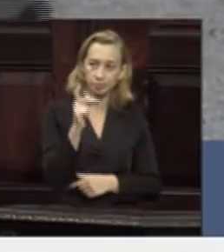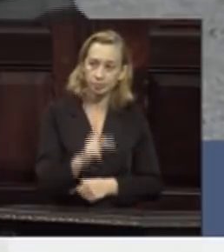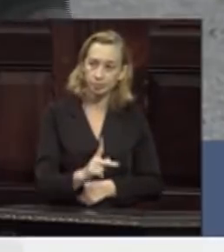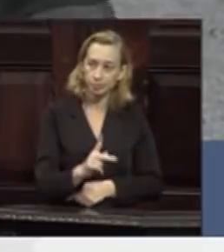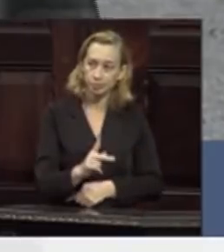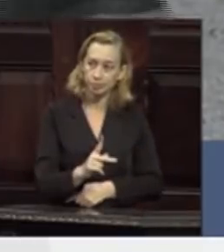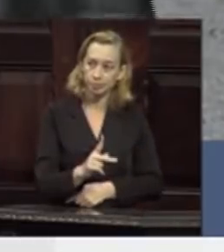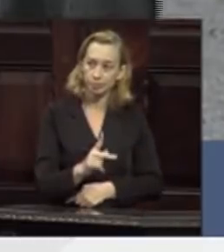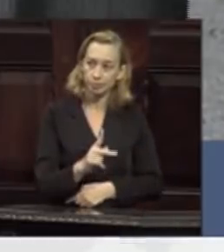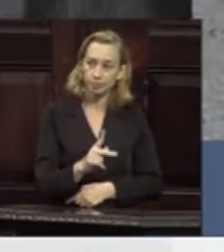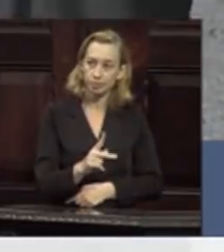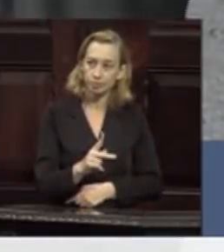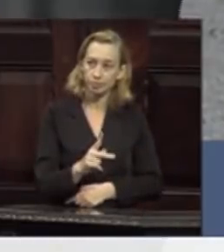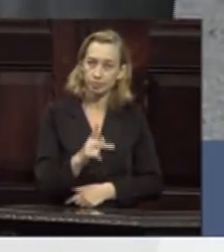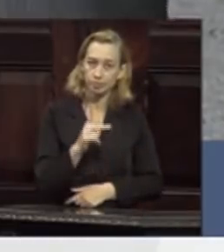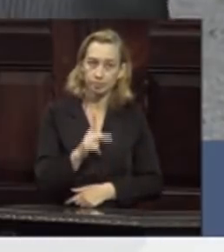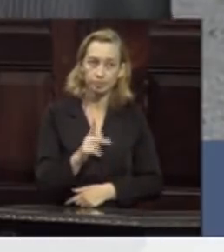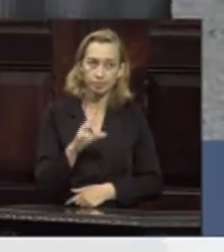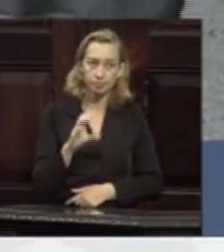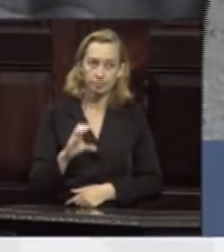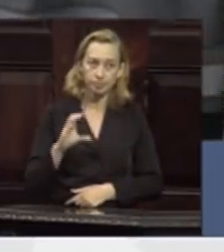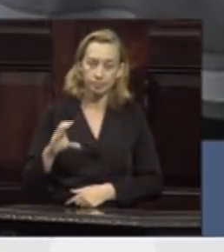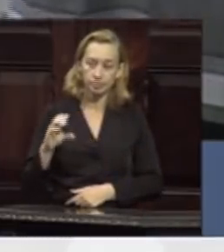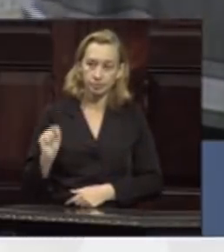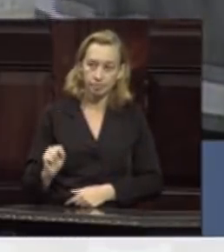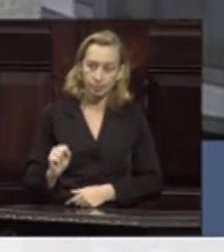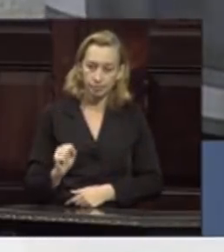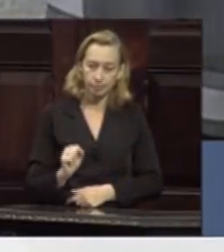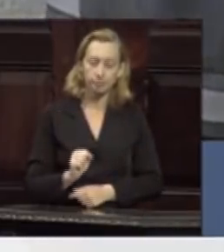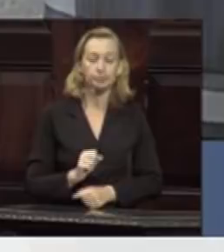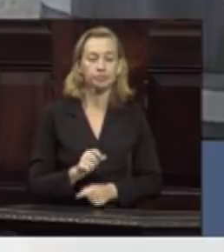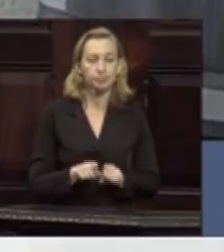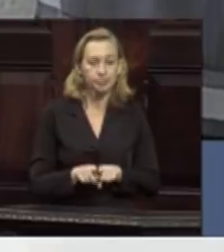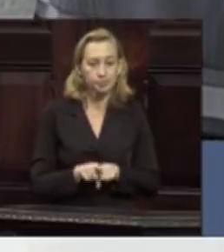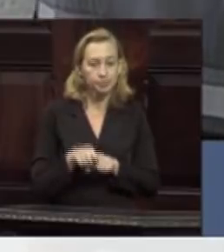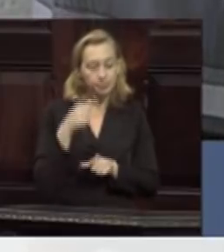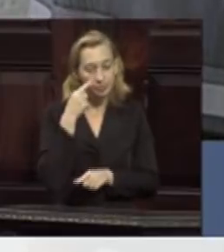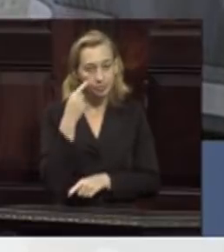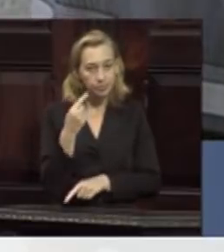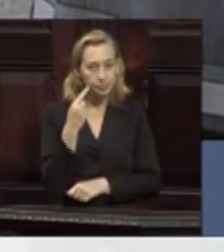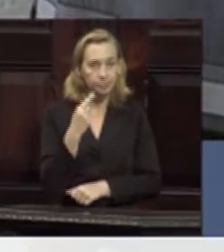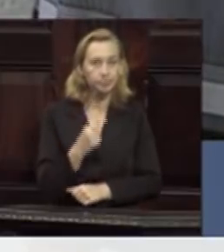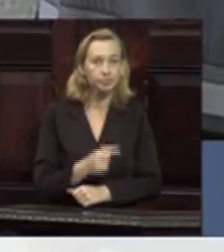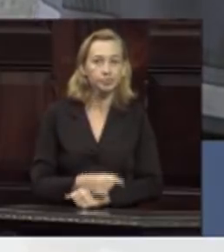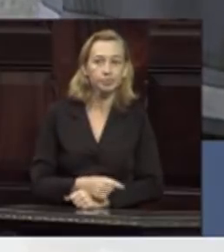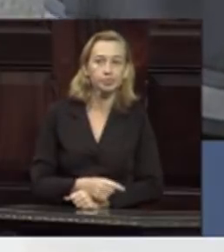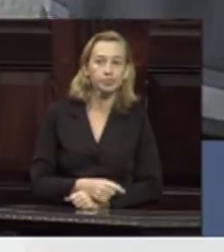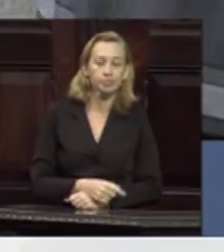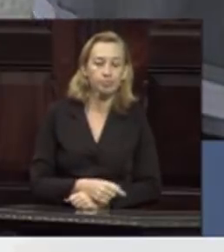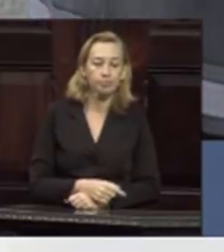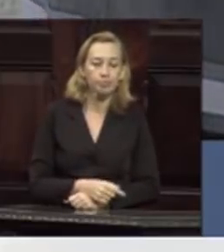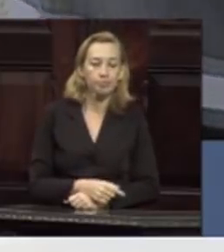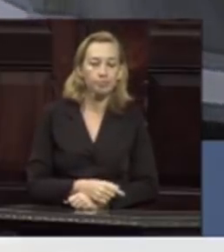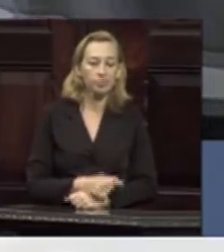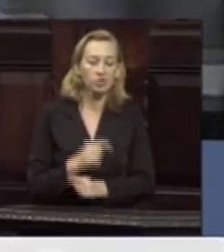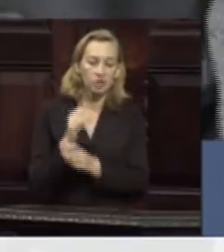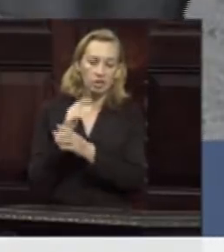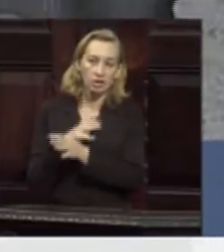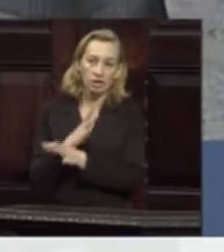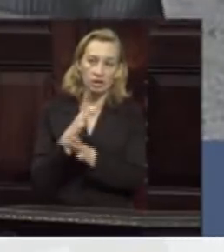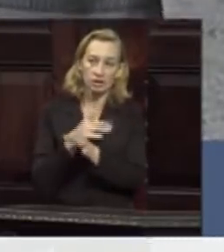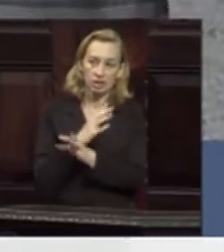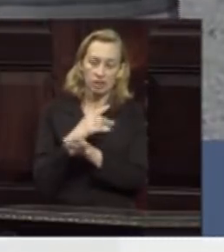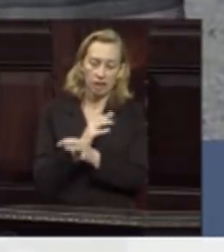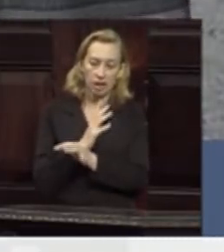cargos, carreiras e salários da saúde. Quero dizer, inclusive, que a tenacidade e a perseverança